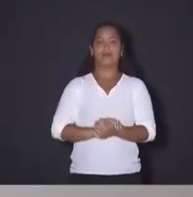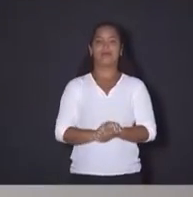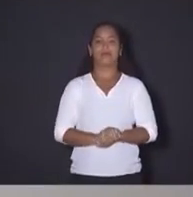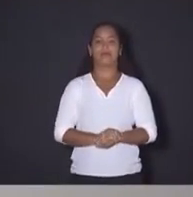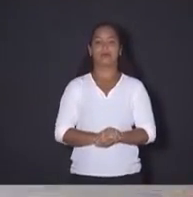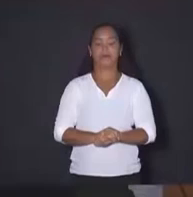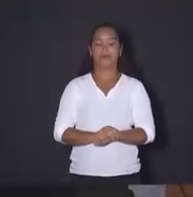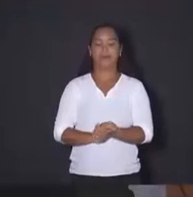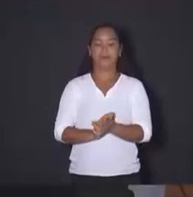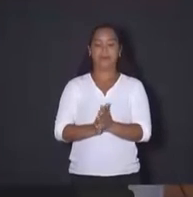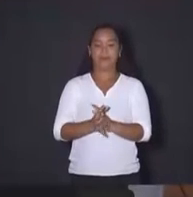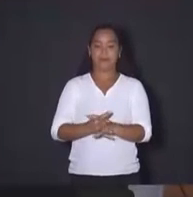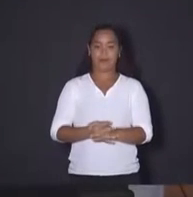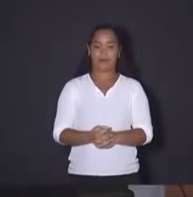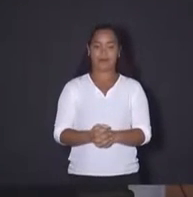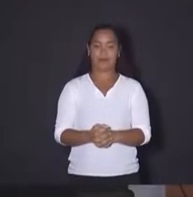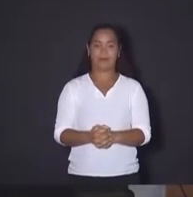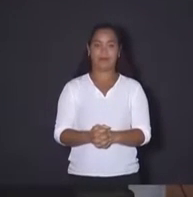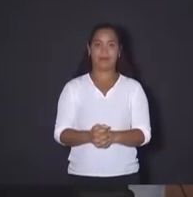bem-vinda